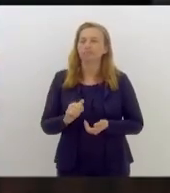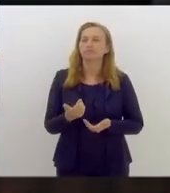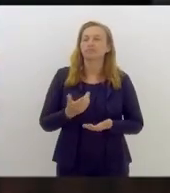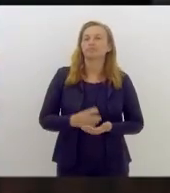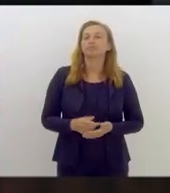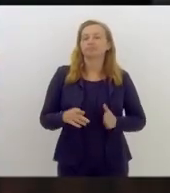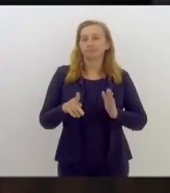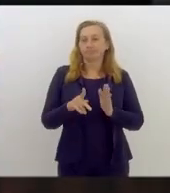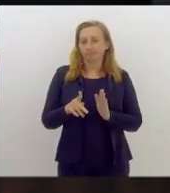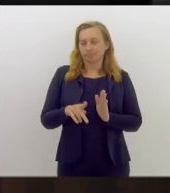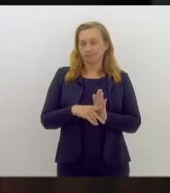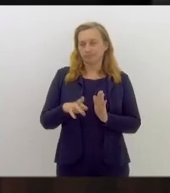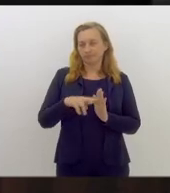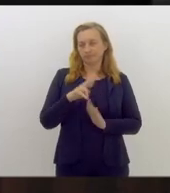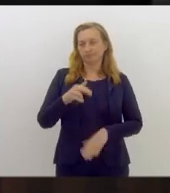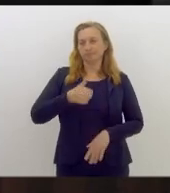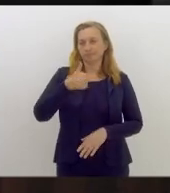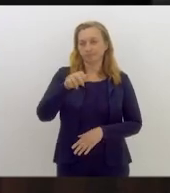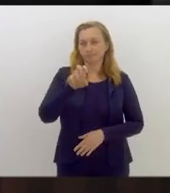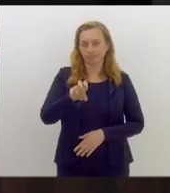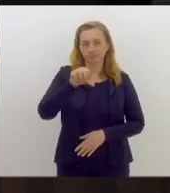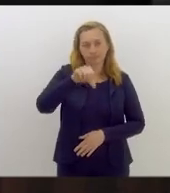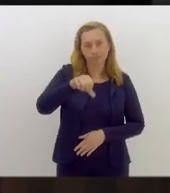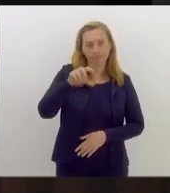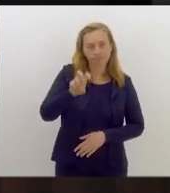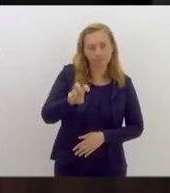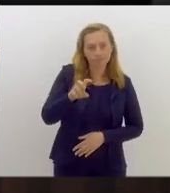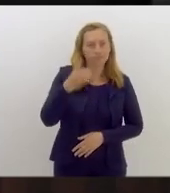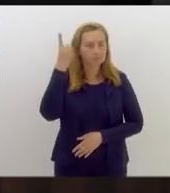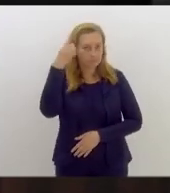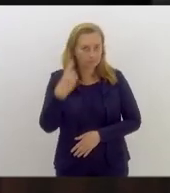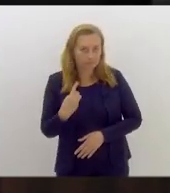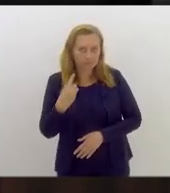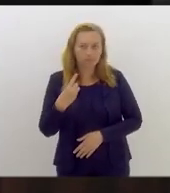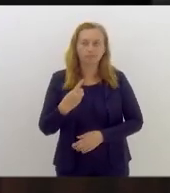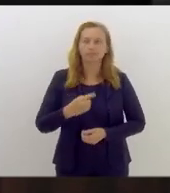Projeto de resolução 595 de 2022, de autoria da deputada Dani Monteiro,